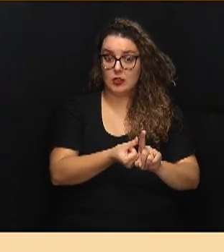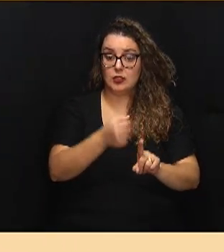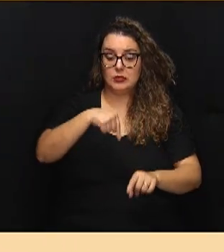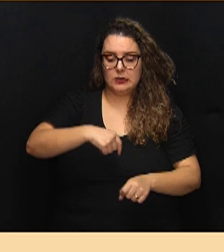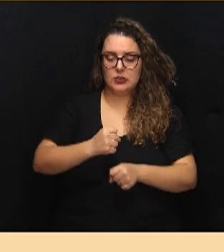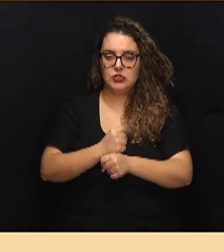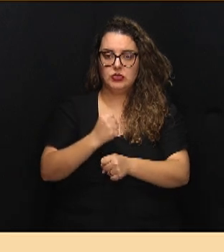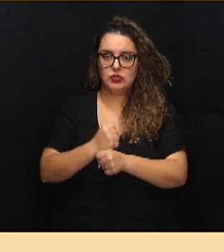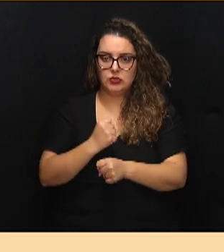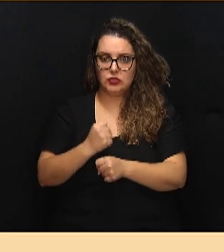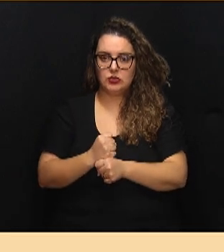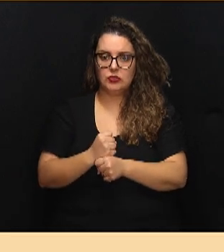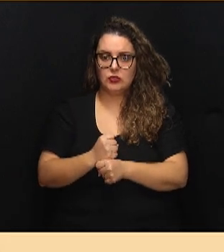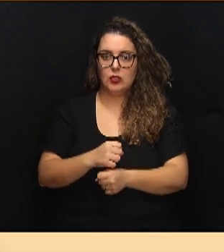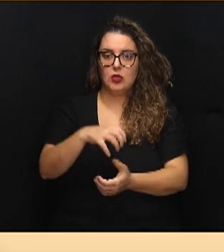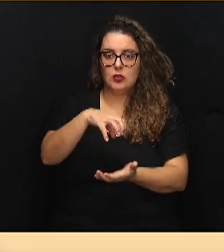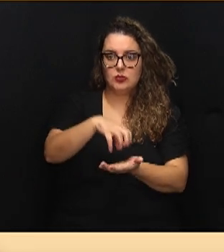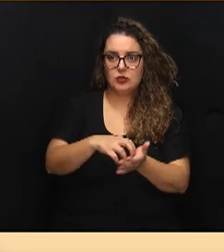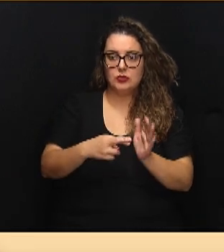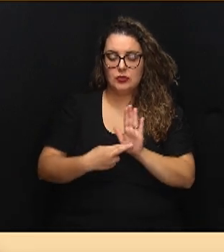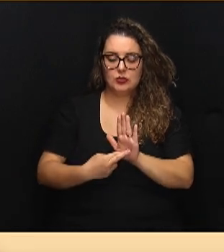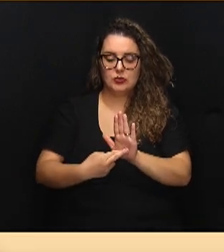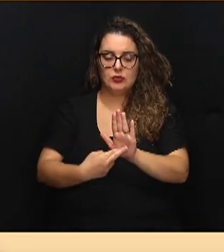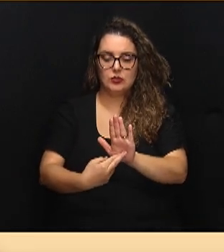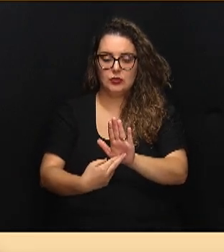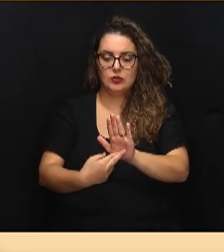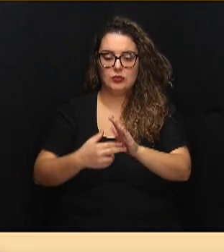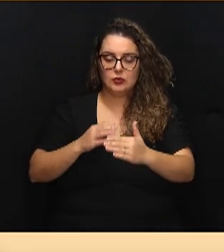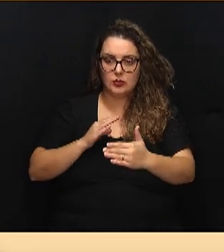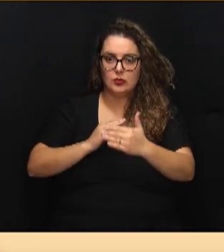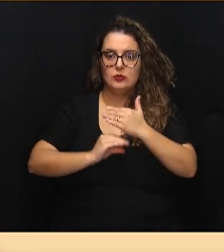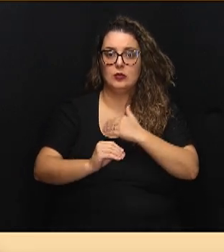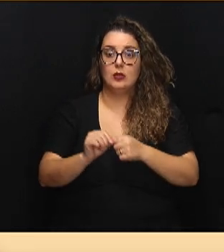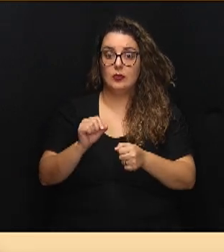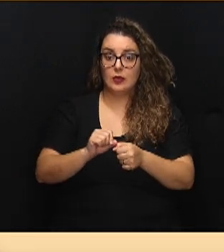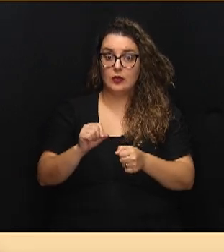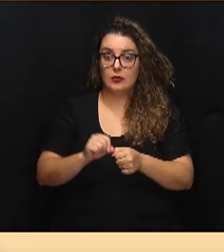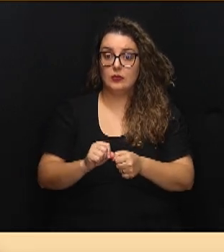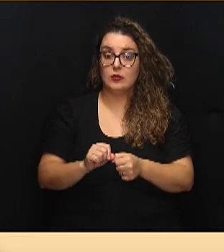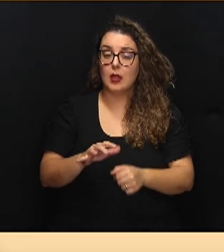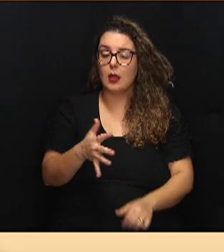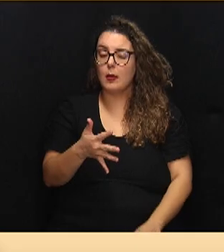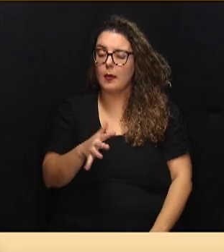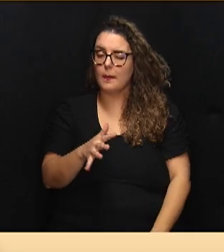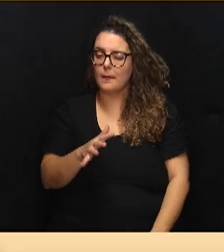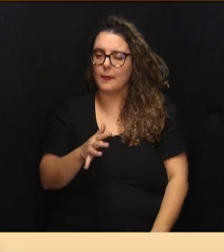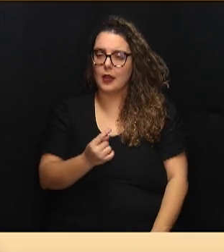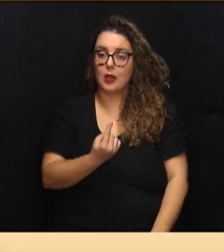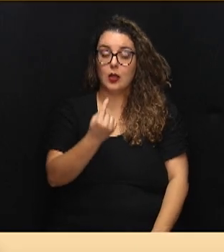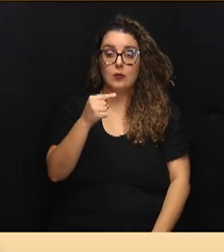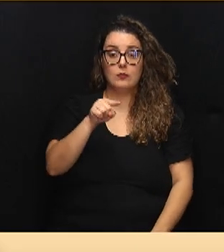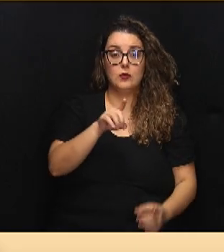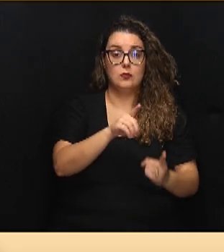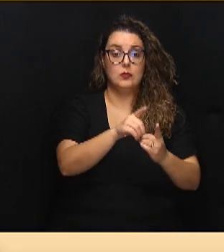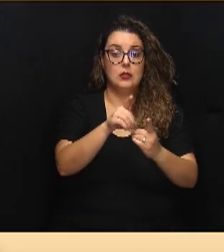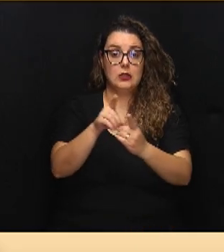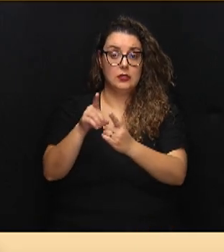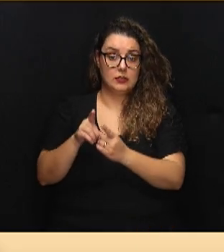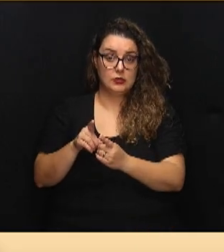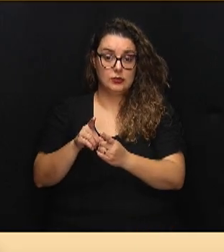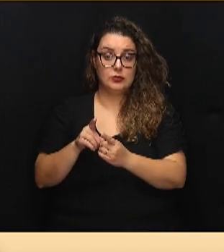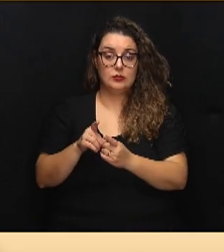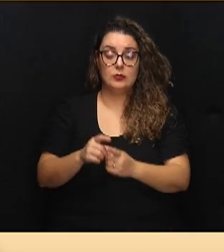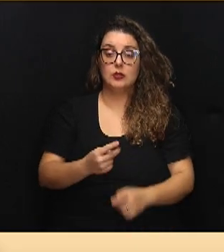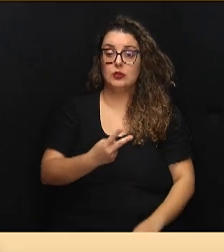deste ano, o Centro de Referência do Imigrante realizou aproximadamente 1.000 atendimentos.